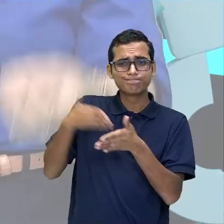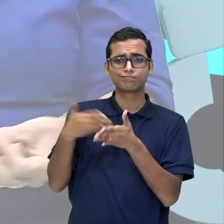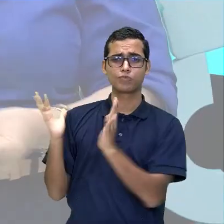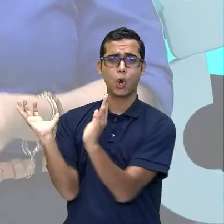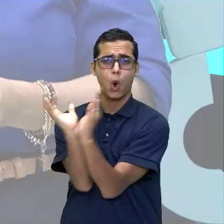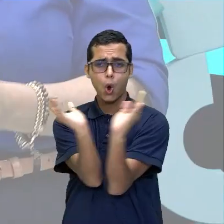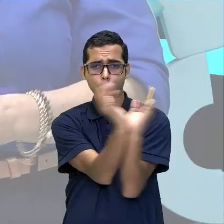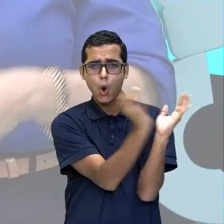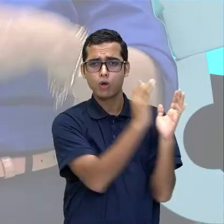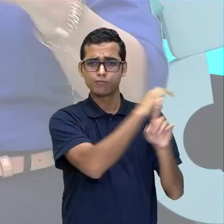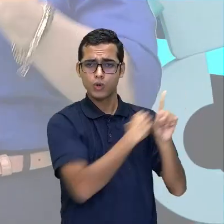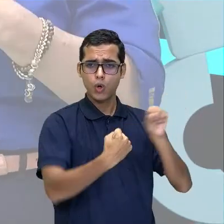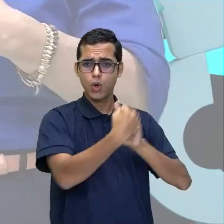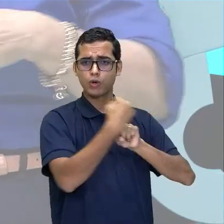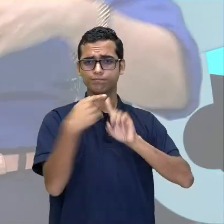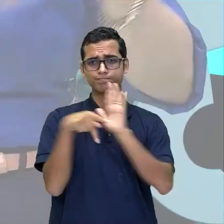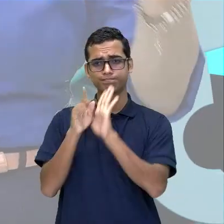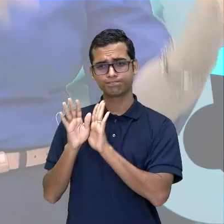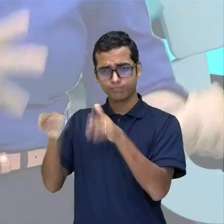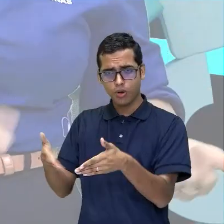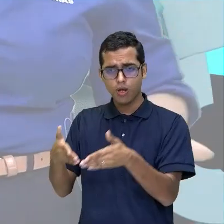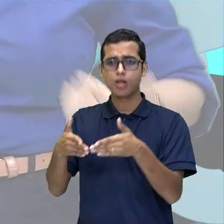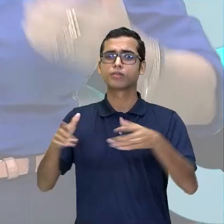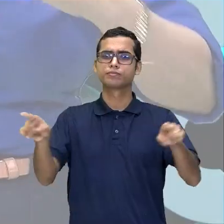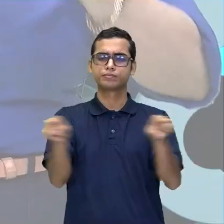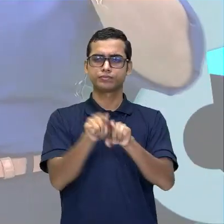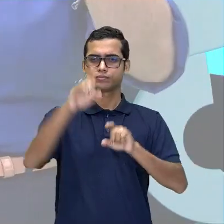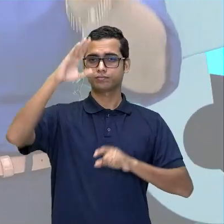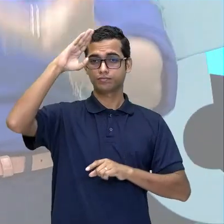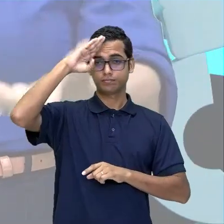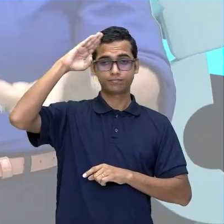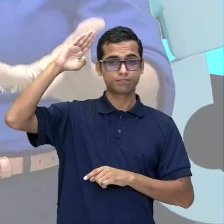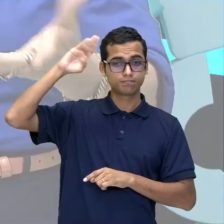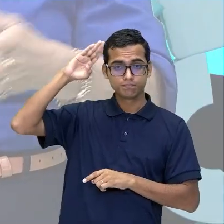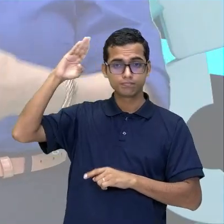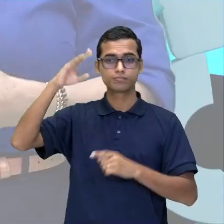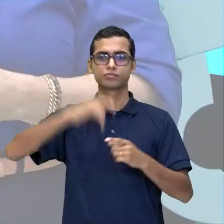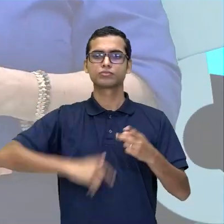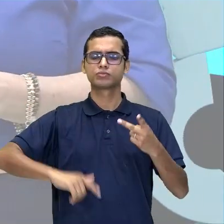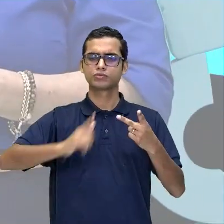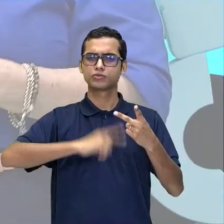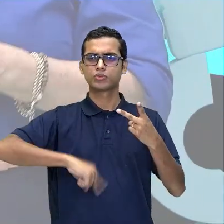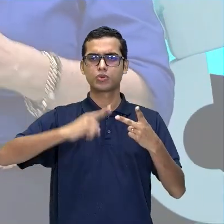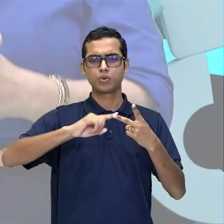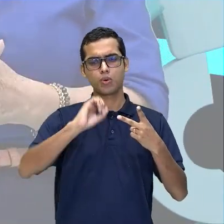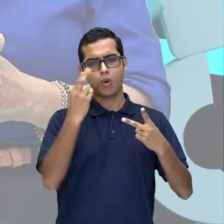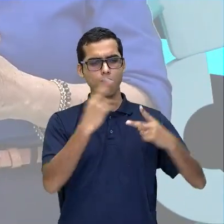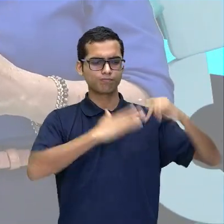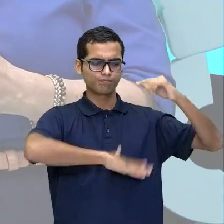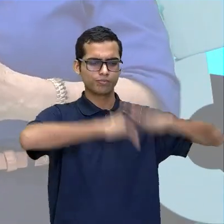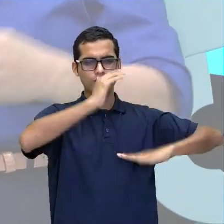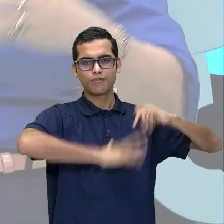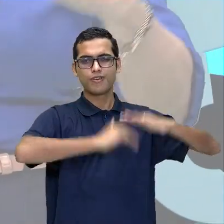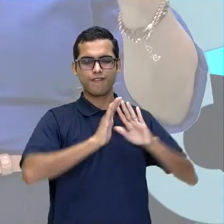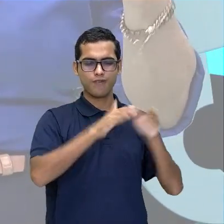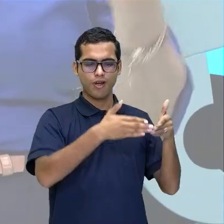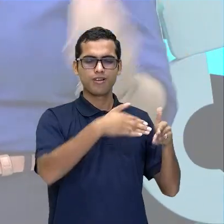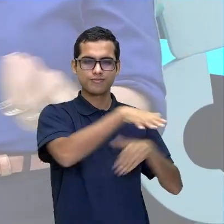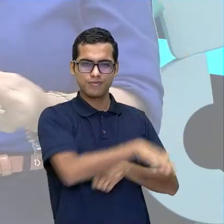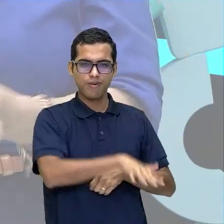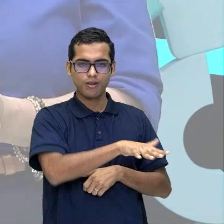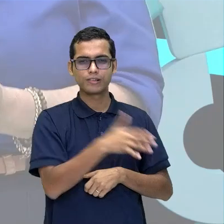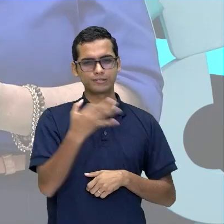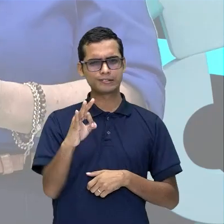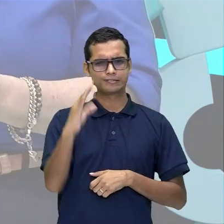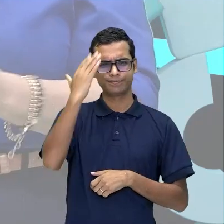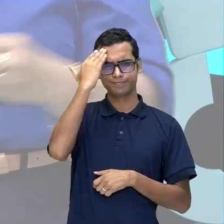a grupos específicos como acadêmicos ou especialistas. Muito bem, acredito que você já